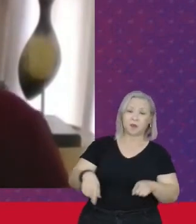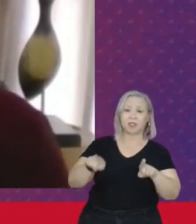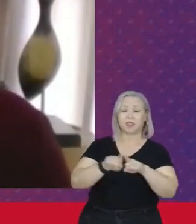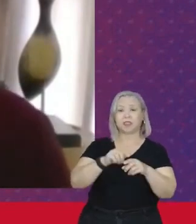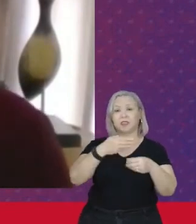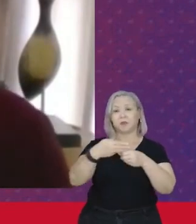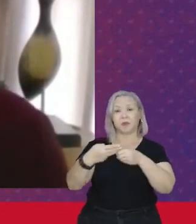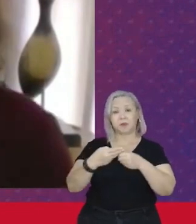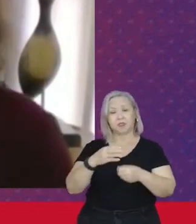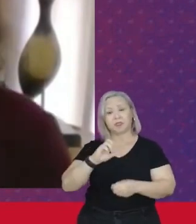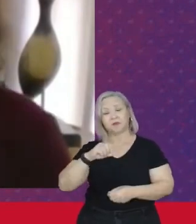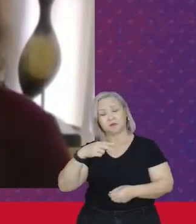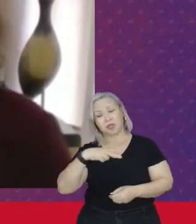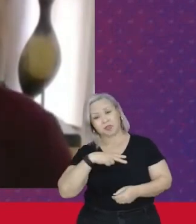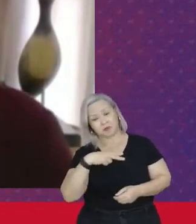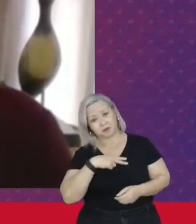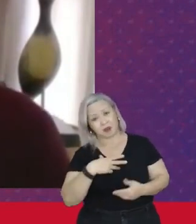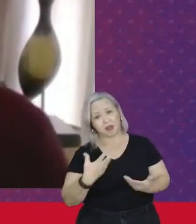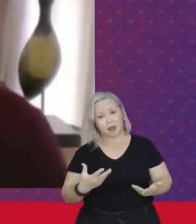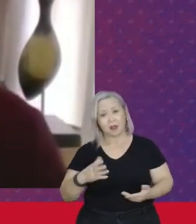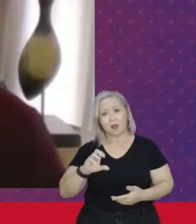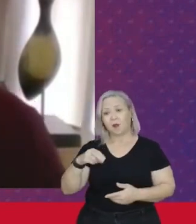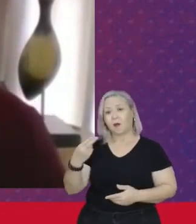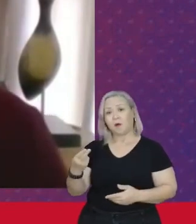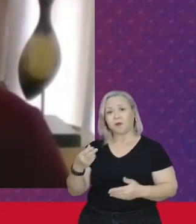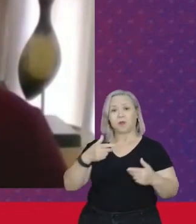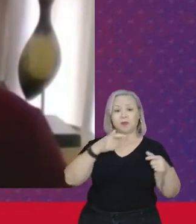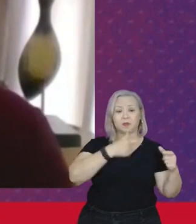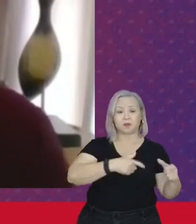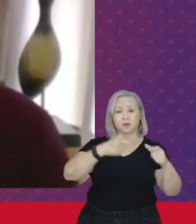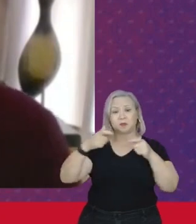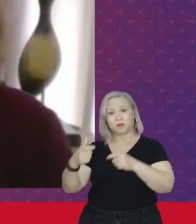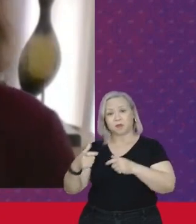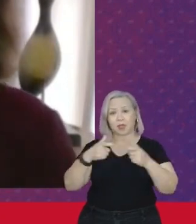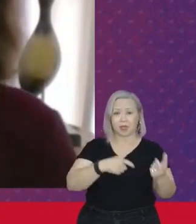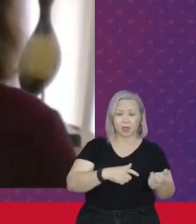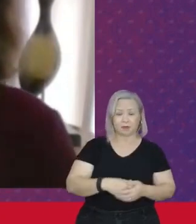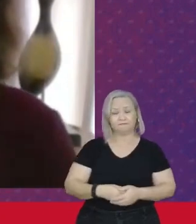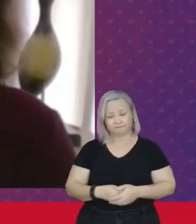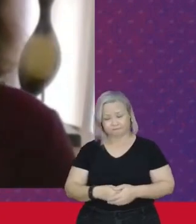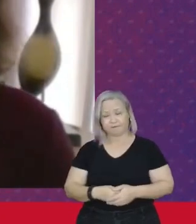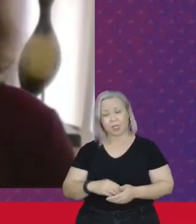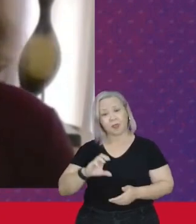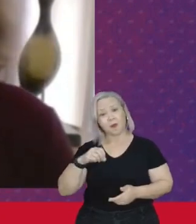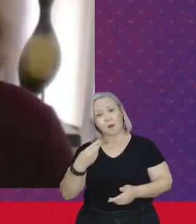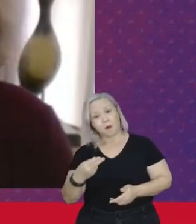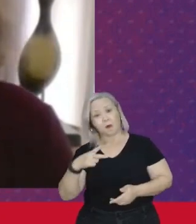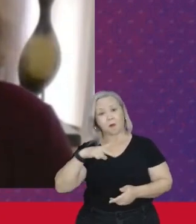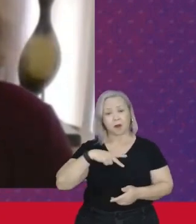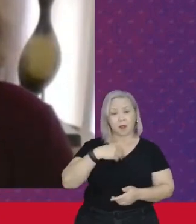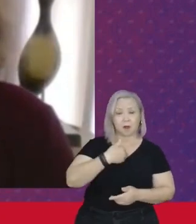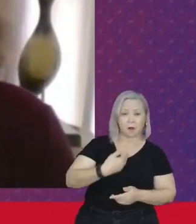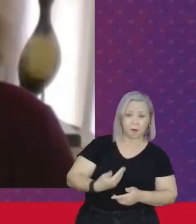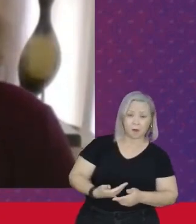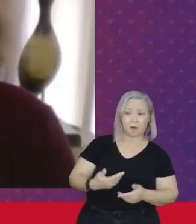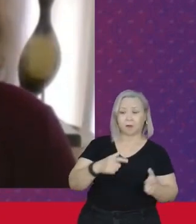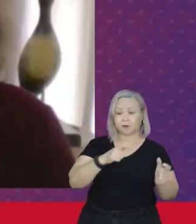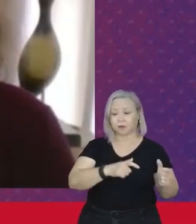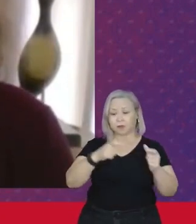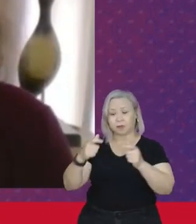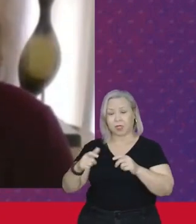municipal, ou de 2 redes municipais, ou de uma rede pública e de uma rede privada. Isso traz